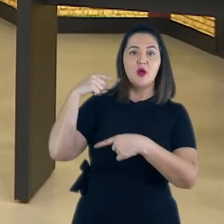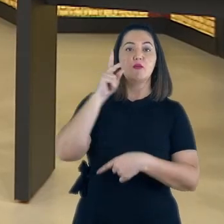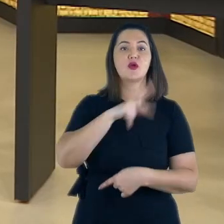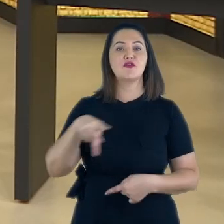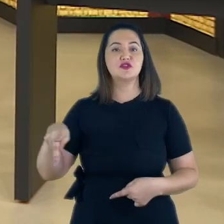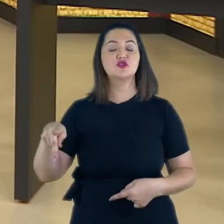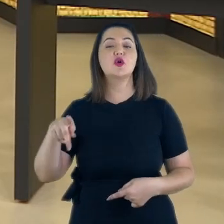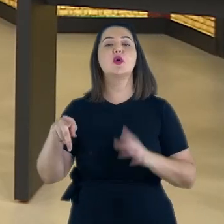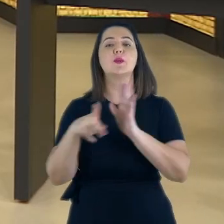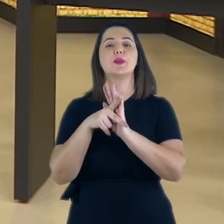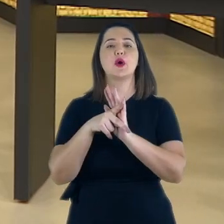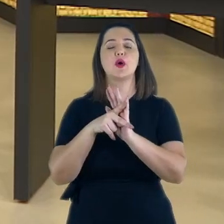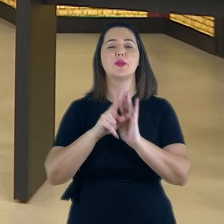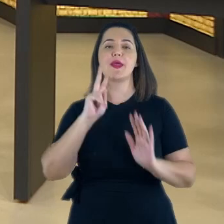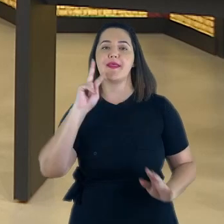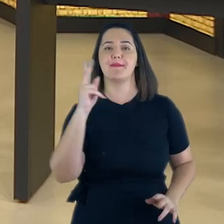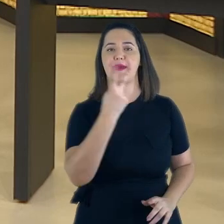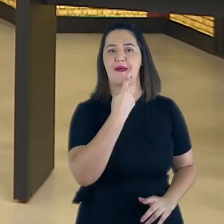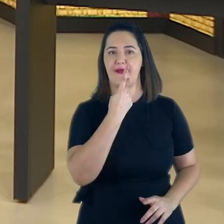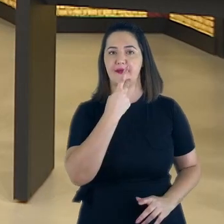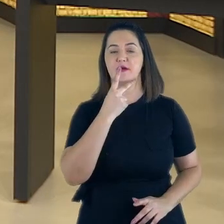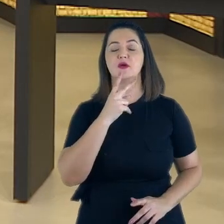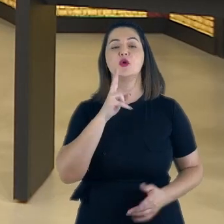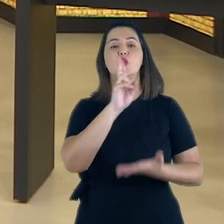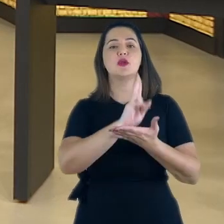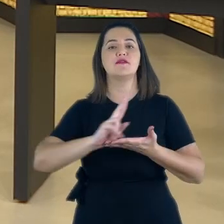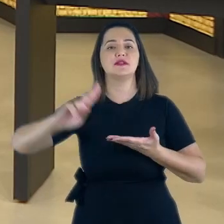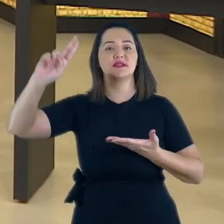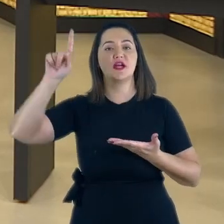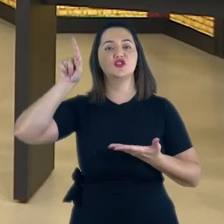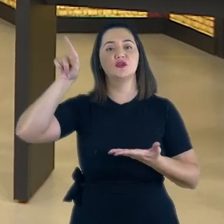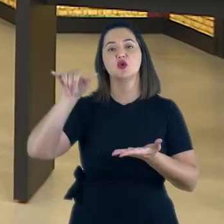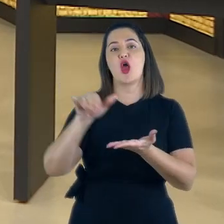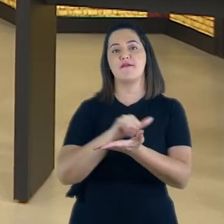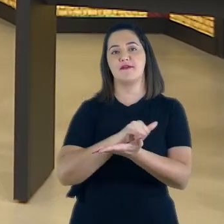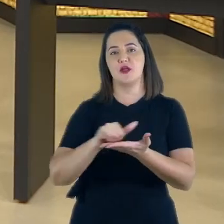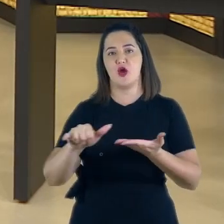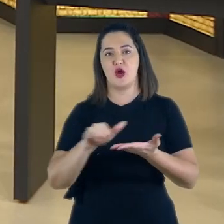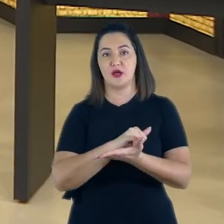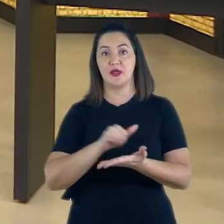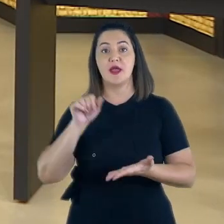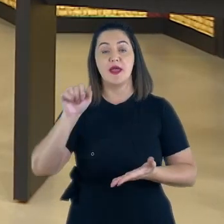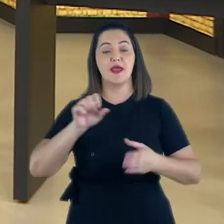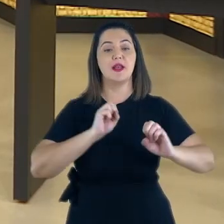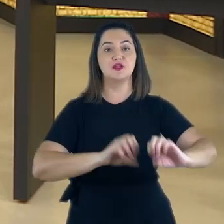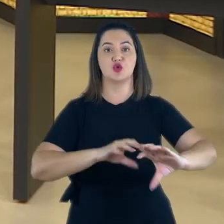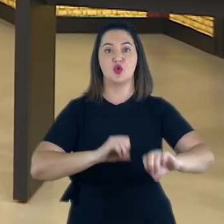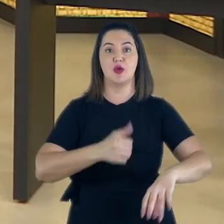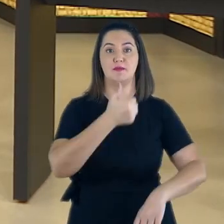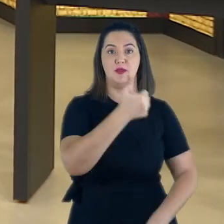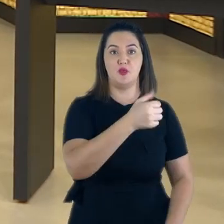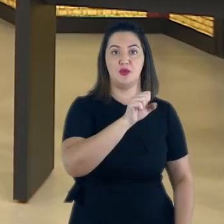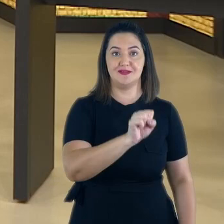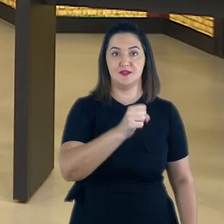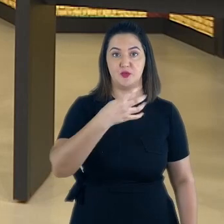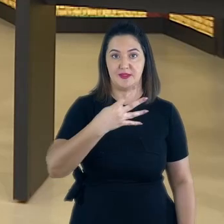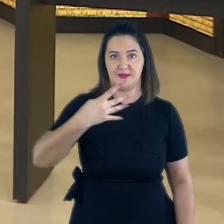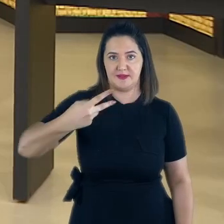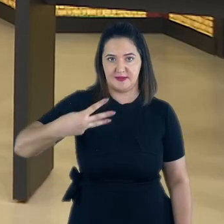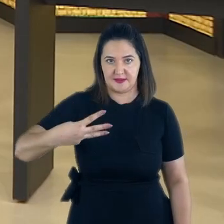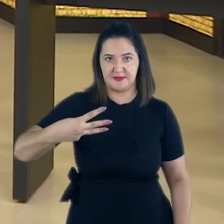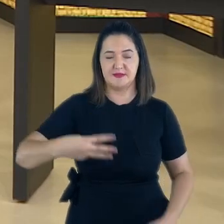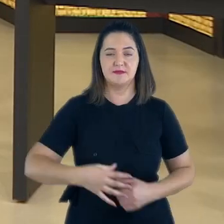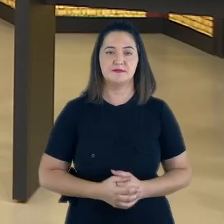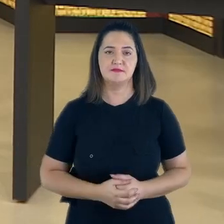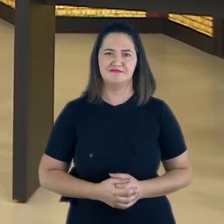literatura oriental na Universidade de Nova York. Ele lecionou ali em 1843. Eu sei que a fonte